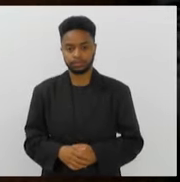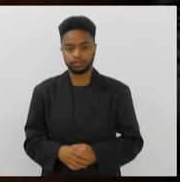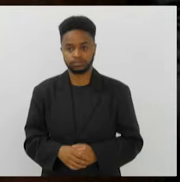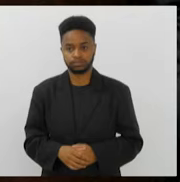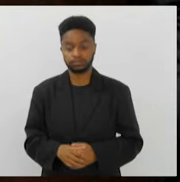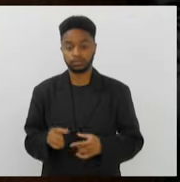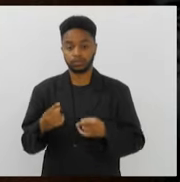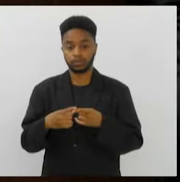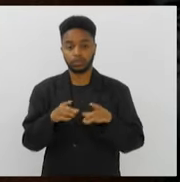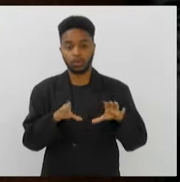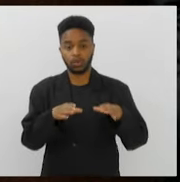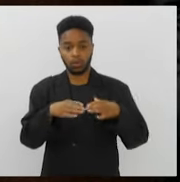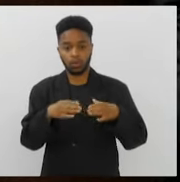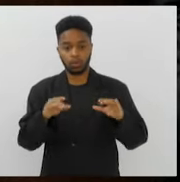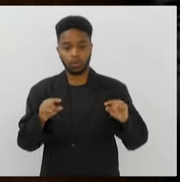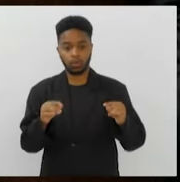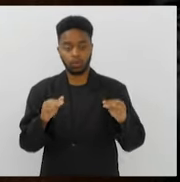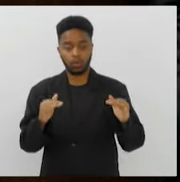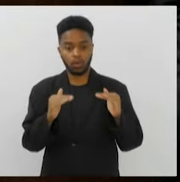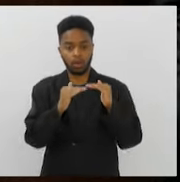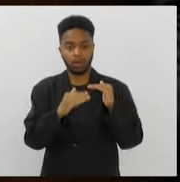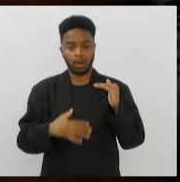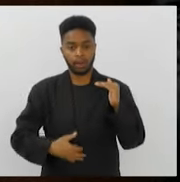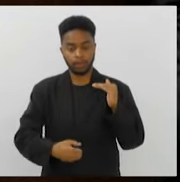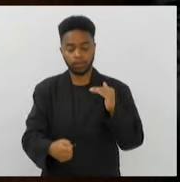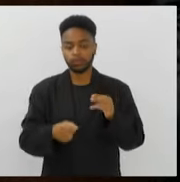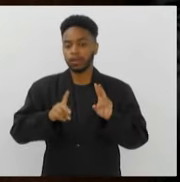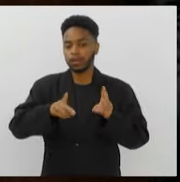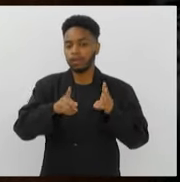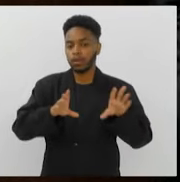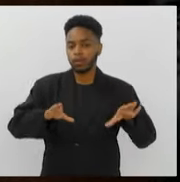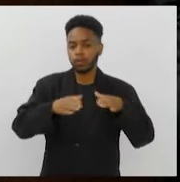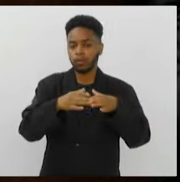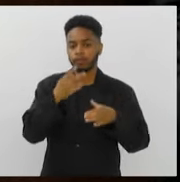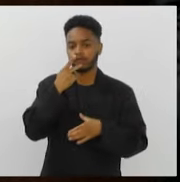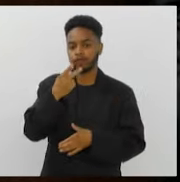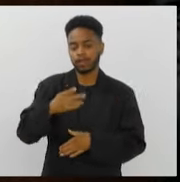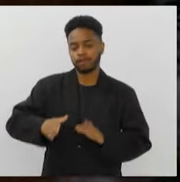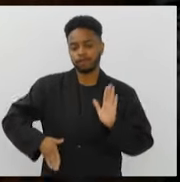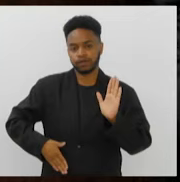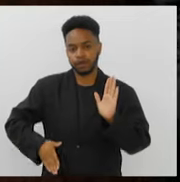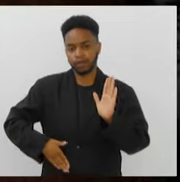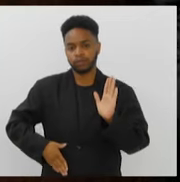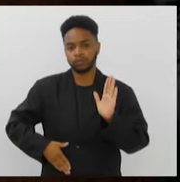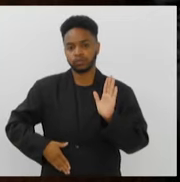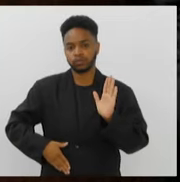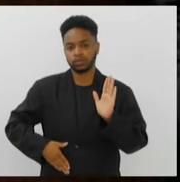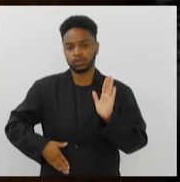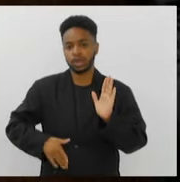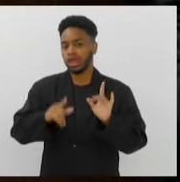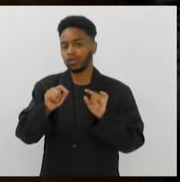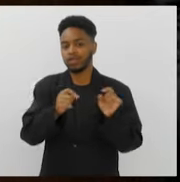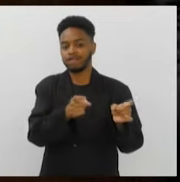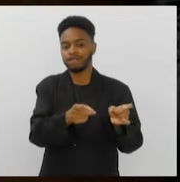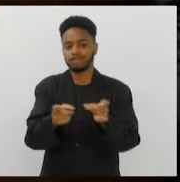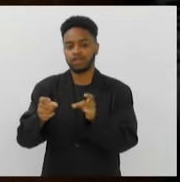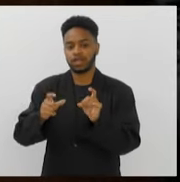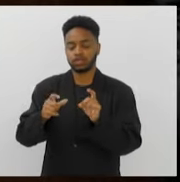Essa bancada abortista é a mesma que chama vagabundo marginal de varejista de